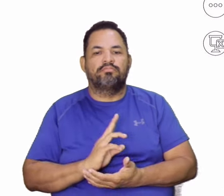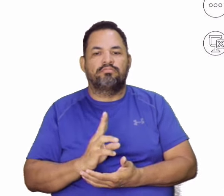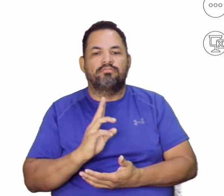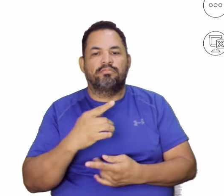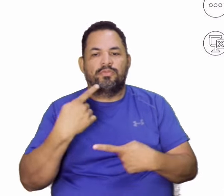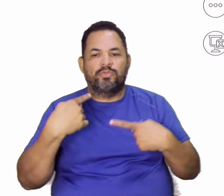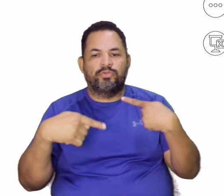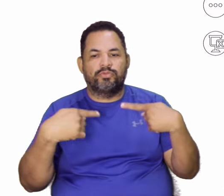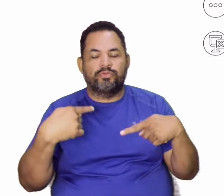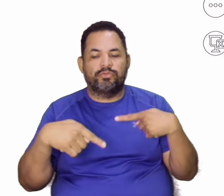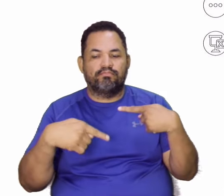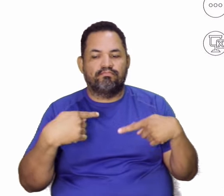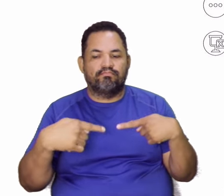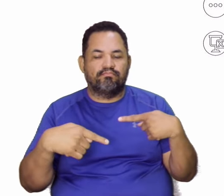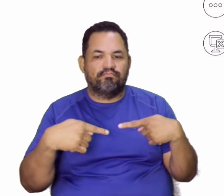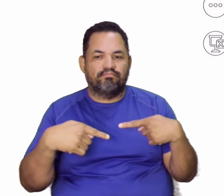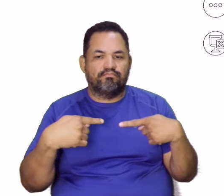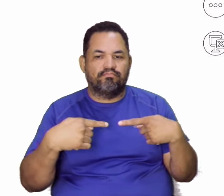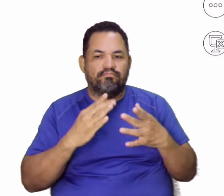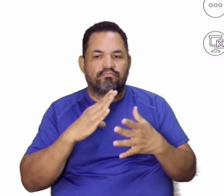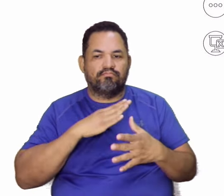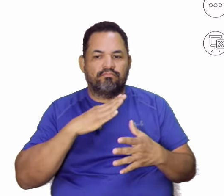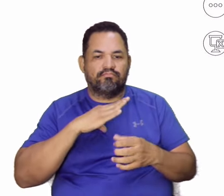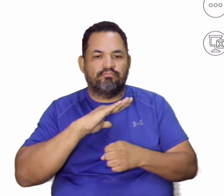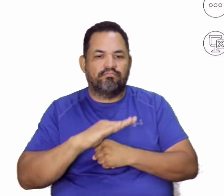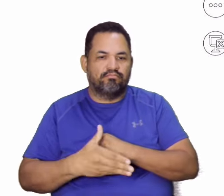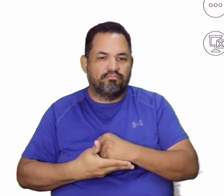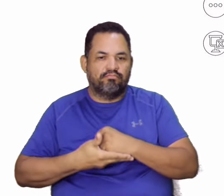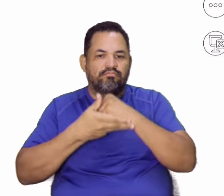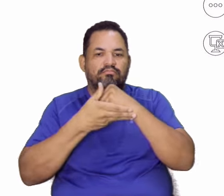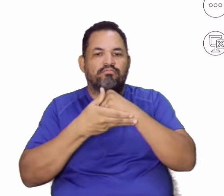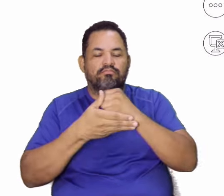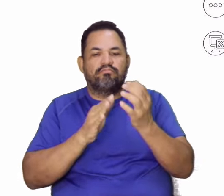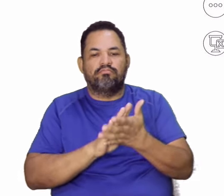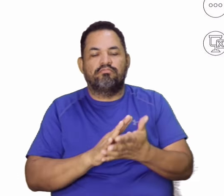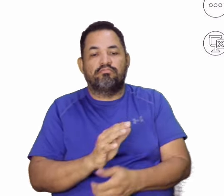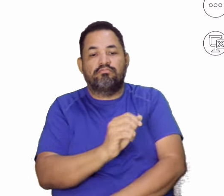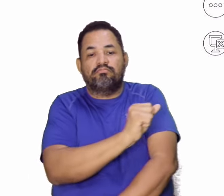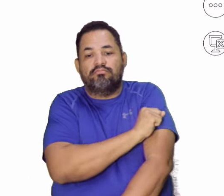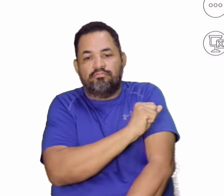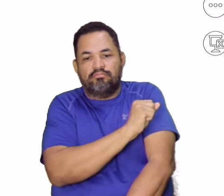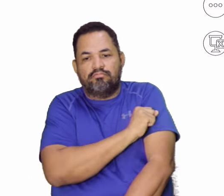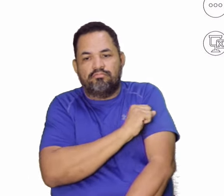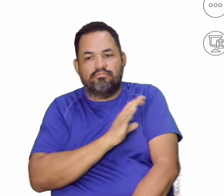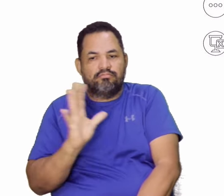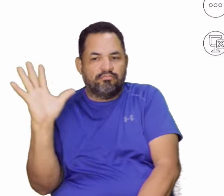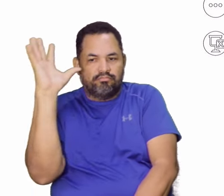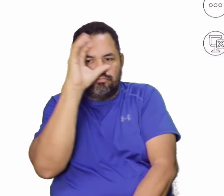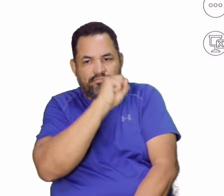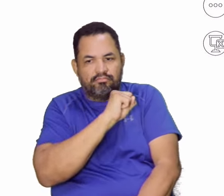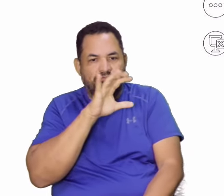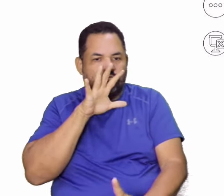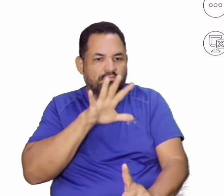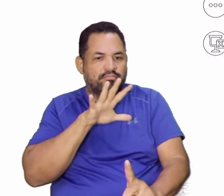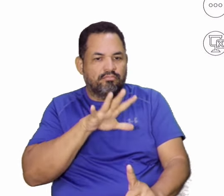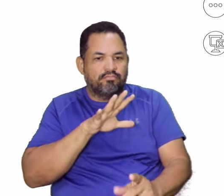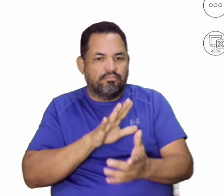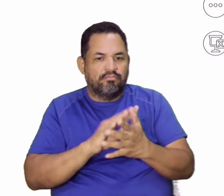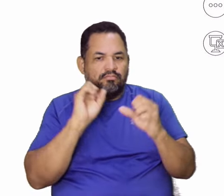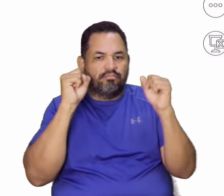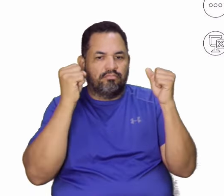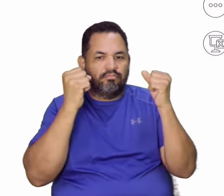durante uma discussão sobre cidades sustentáveis Os estudantes aprendem sobre o impacto